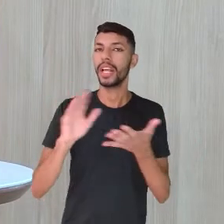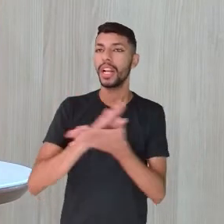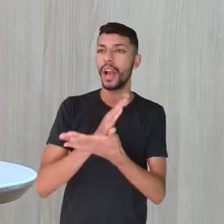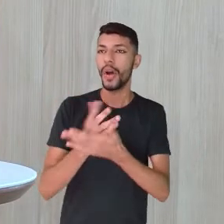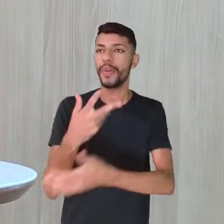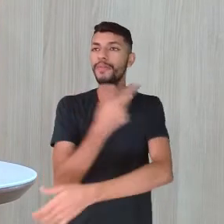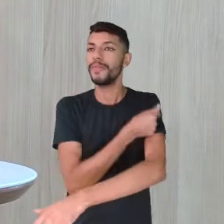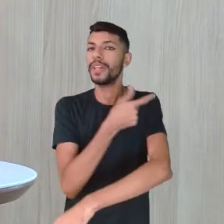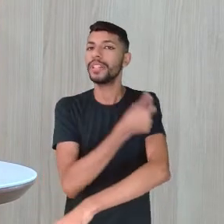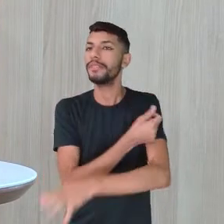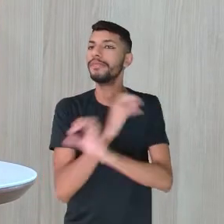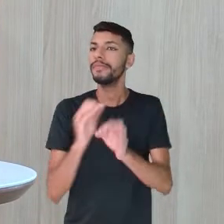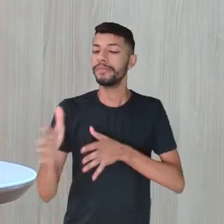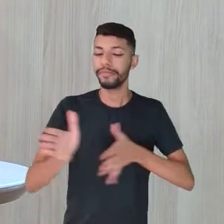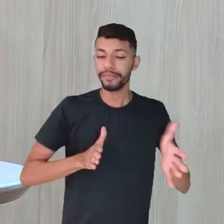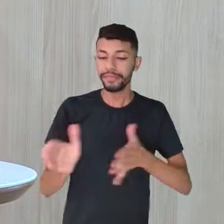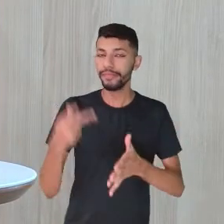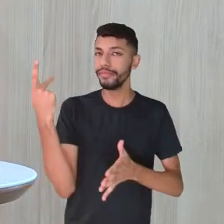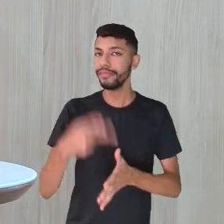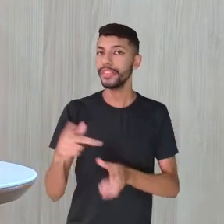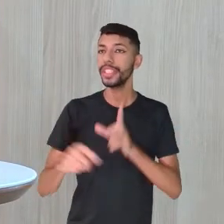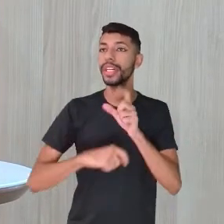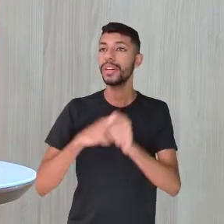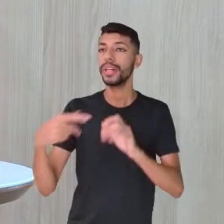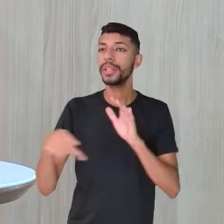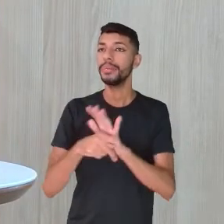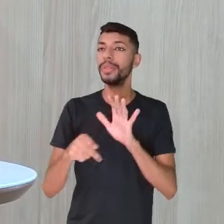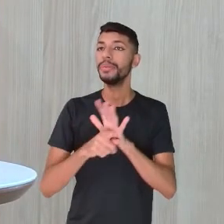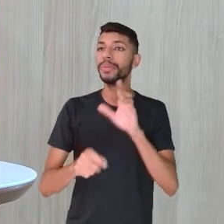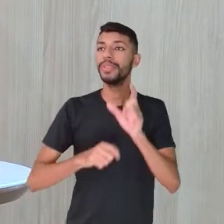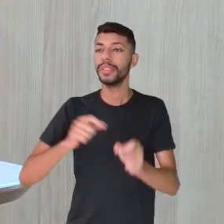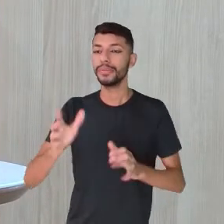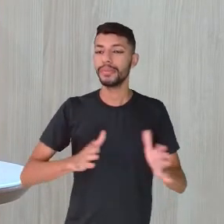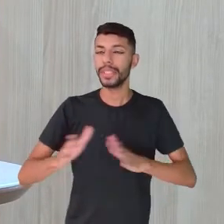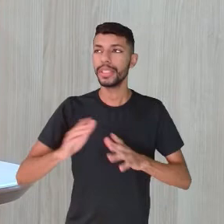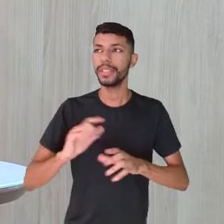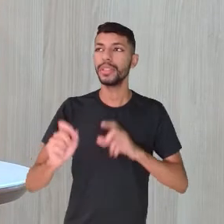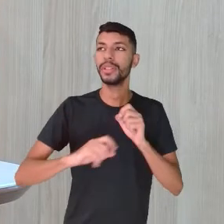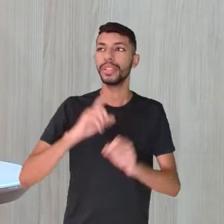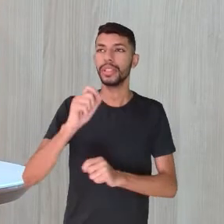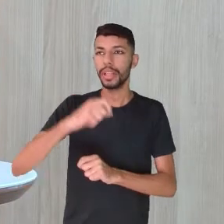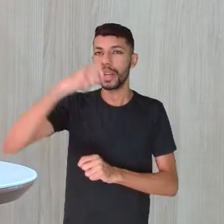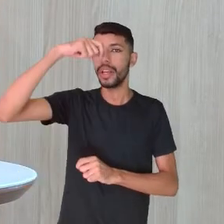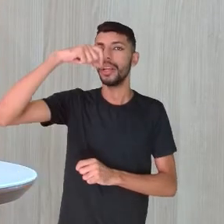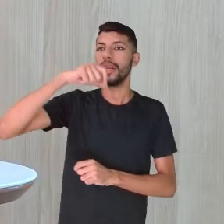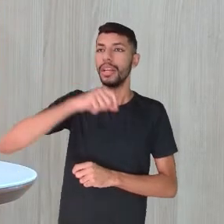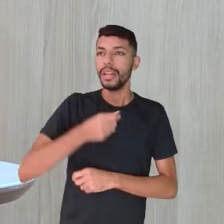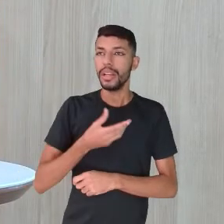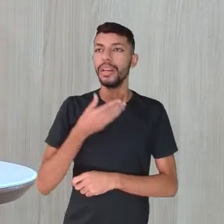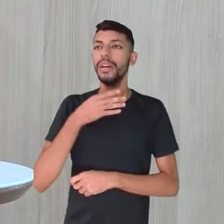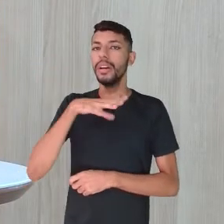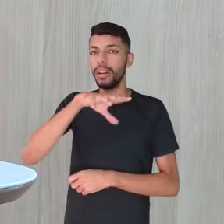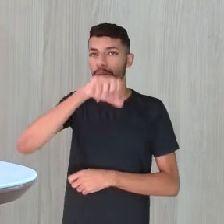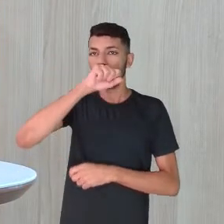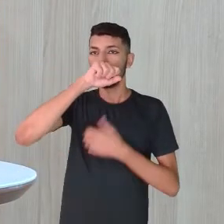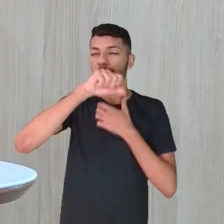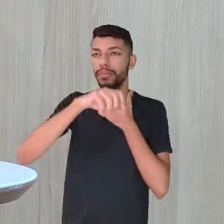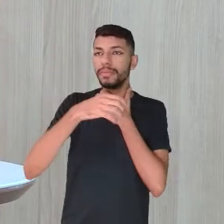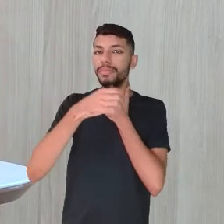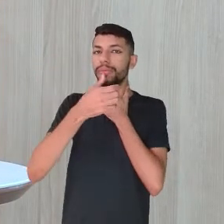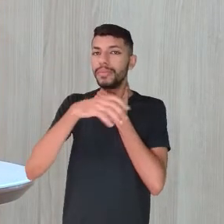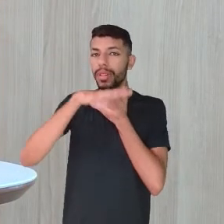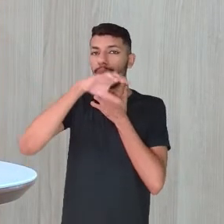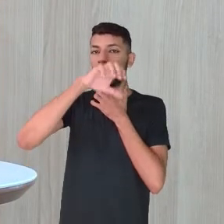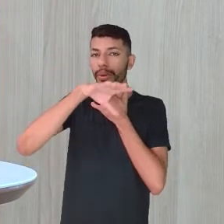essa época é uma época também de crise de asma, a questão do clima, não é? Então procurem, se tiver algum problema